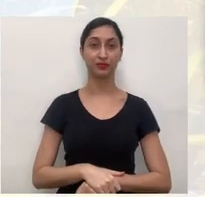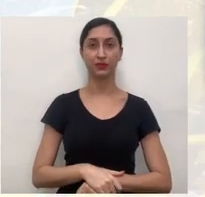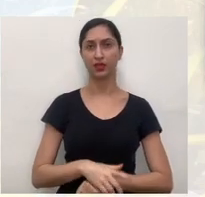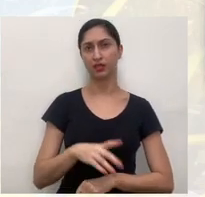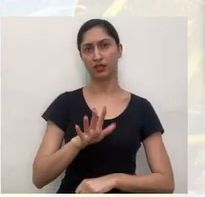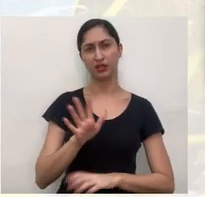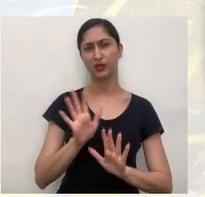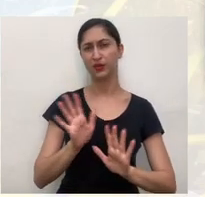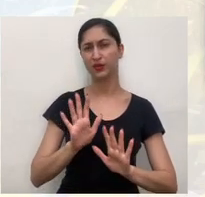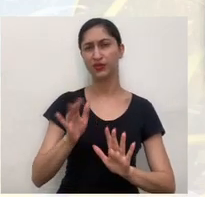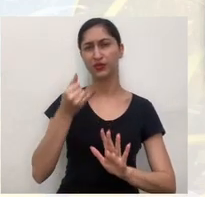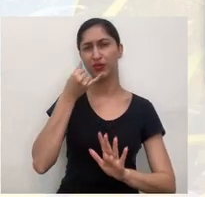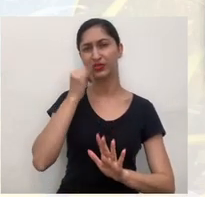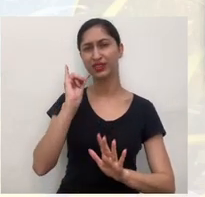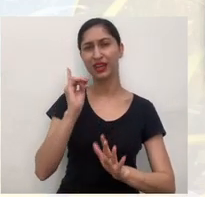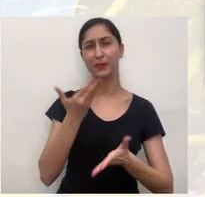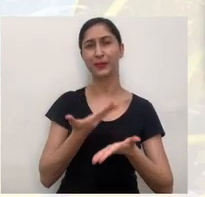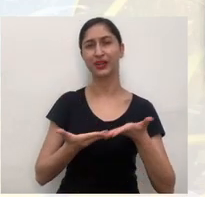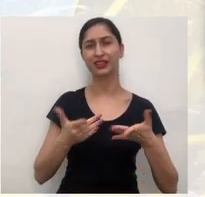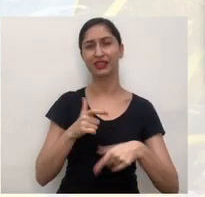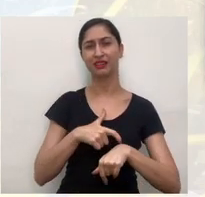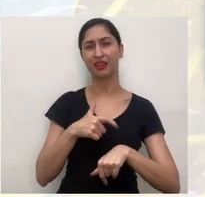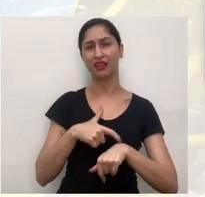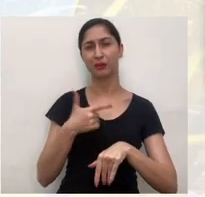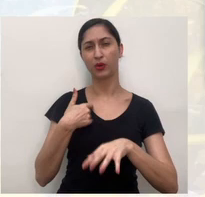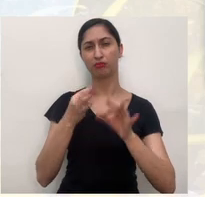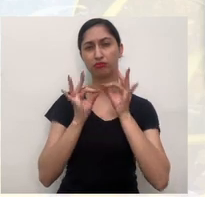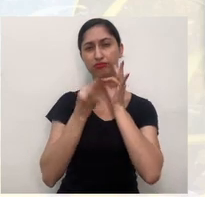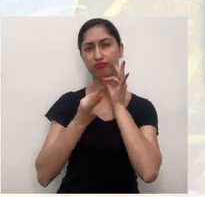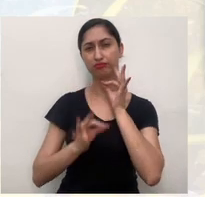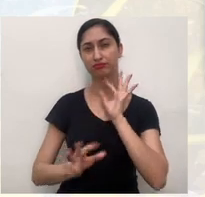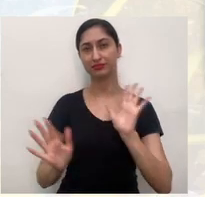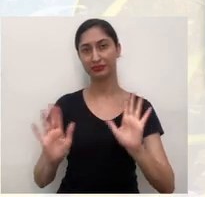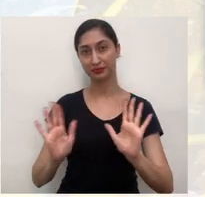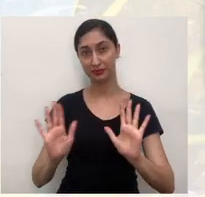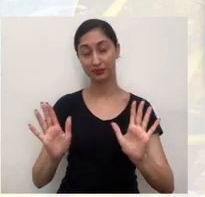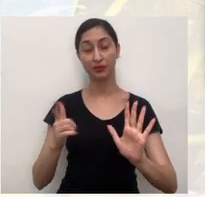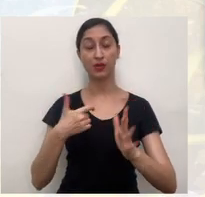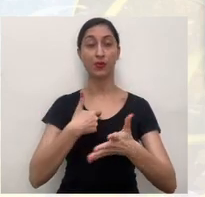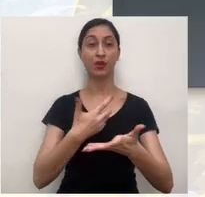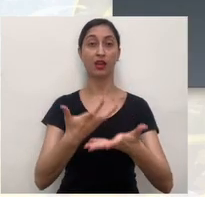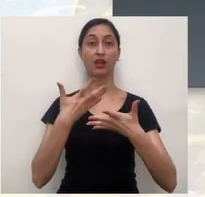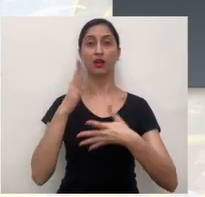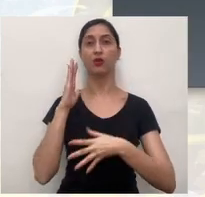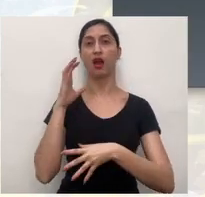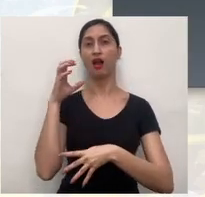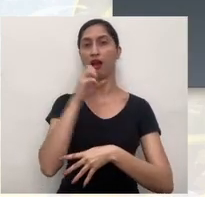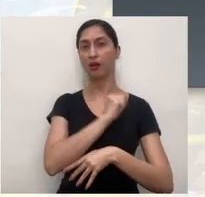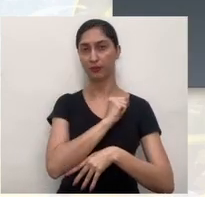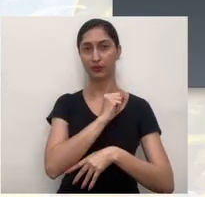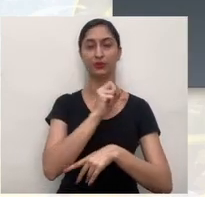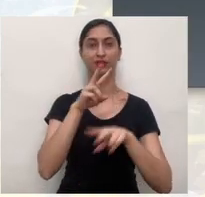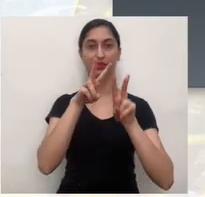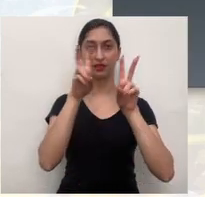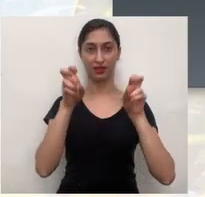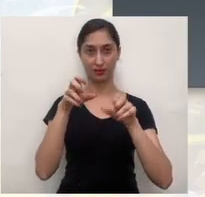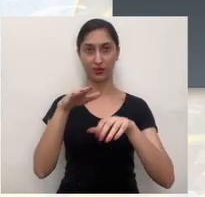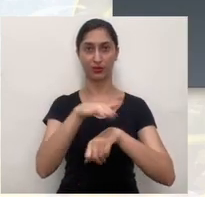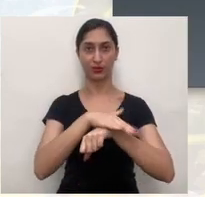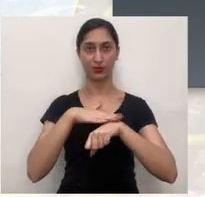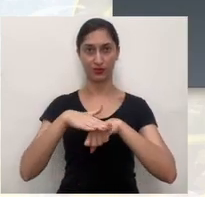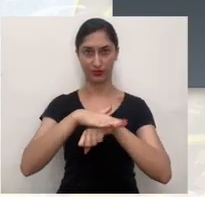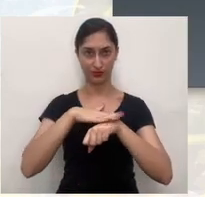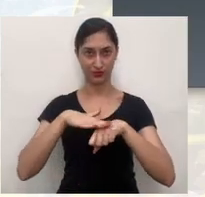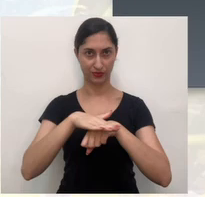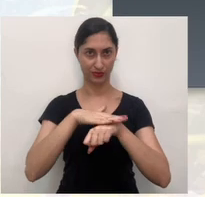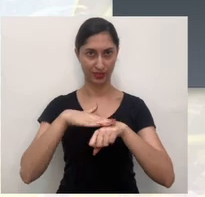perder muito mais tempo, né, nessas introduções e entrar num assunto logo, né?